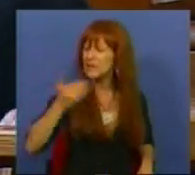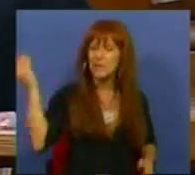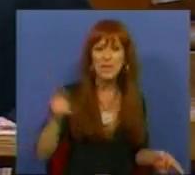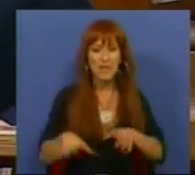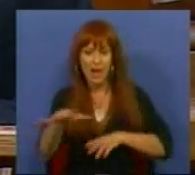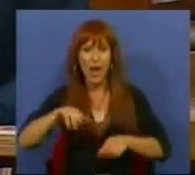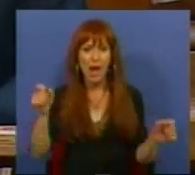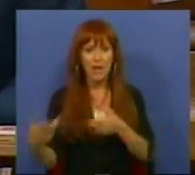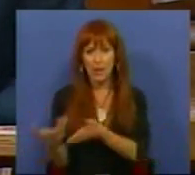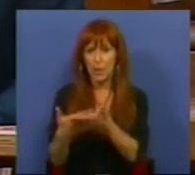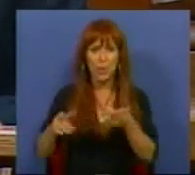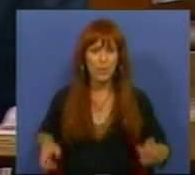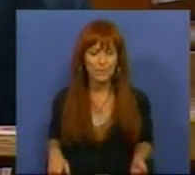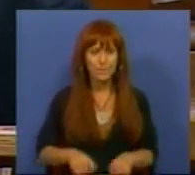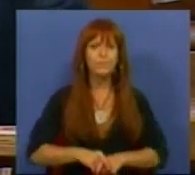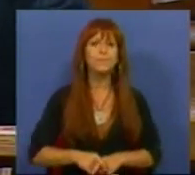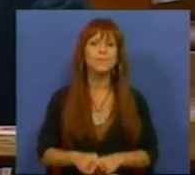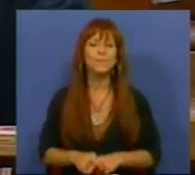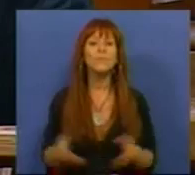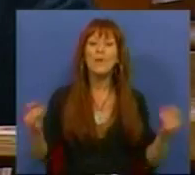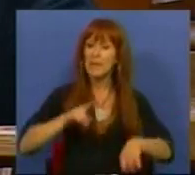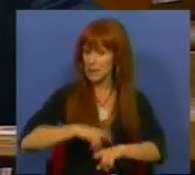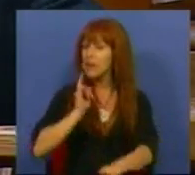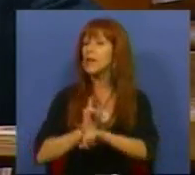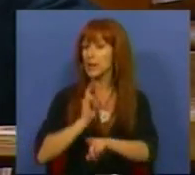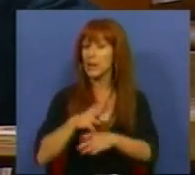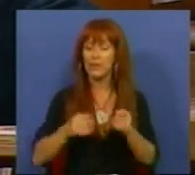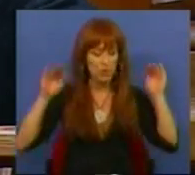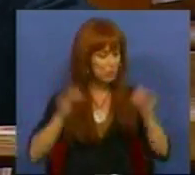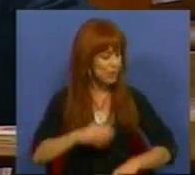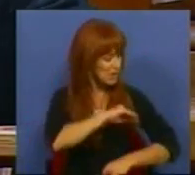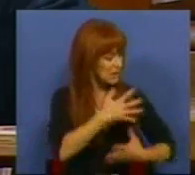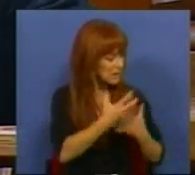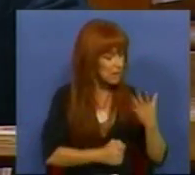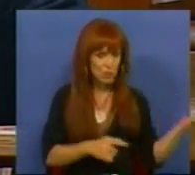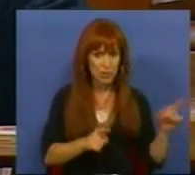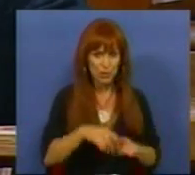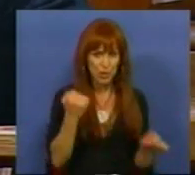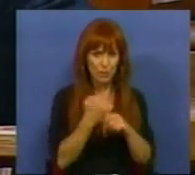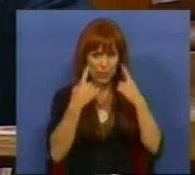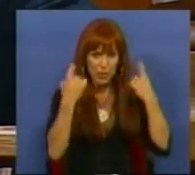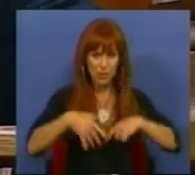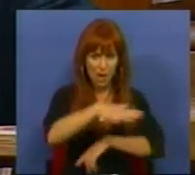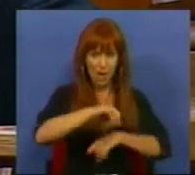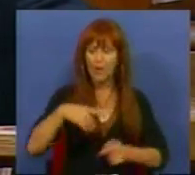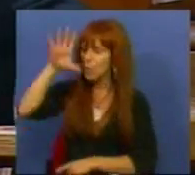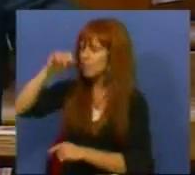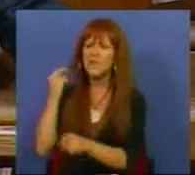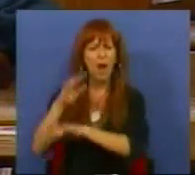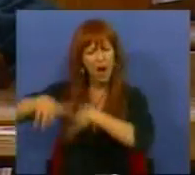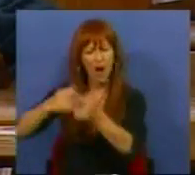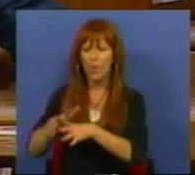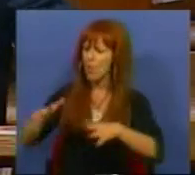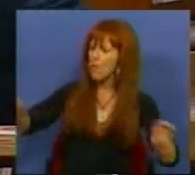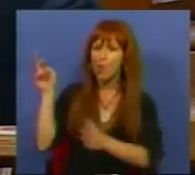do ponto de vista económico. Mas, ao mesmo tempo que reduz os salários na função pública, o Governo mantém e